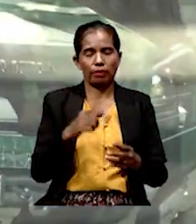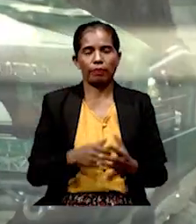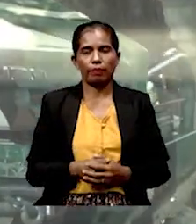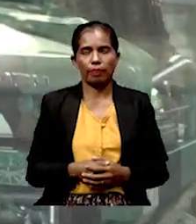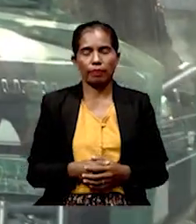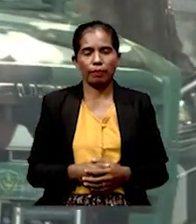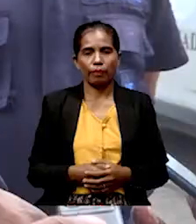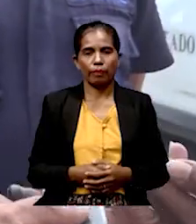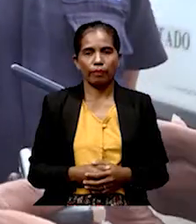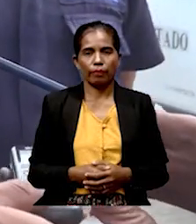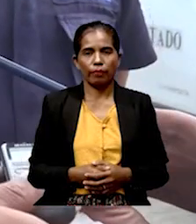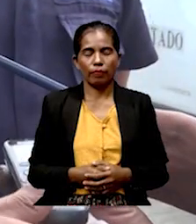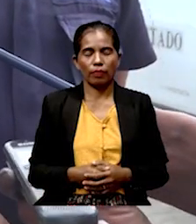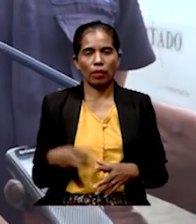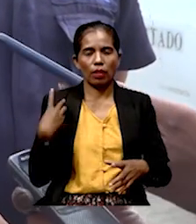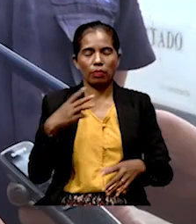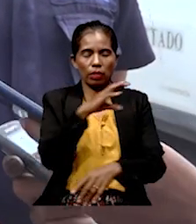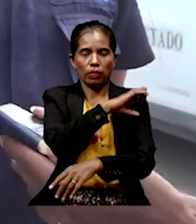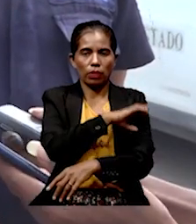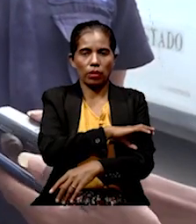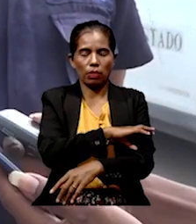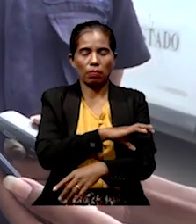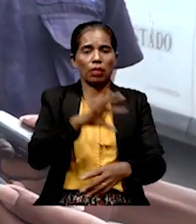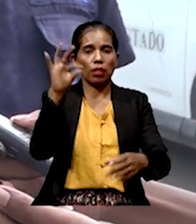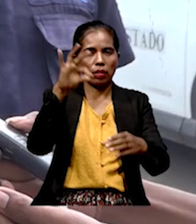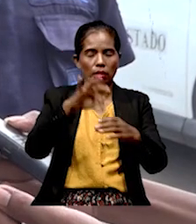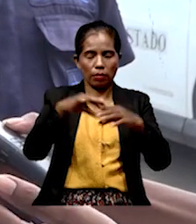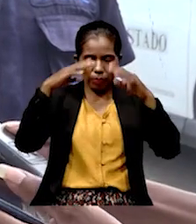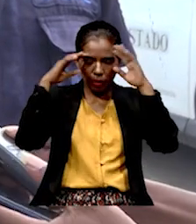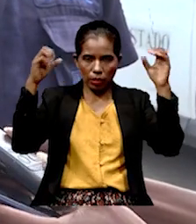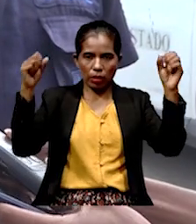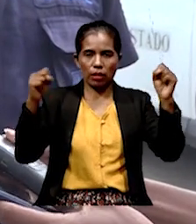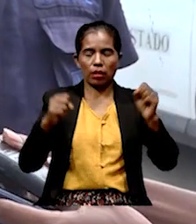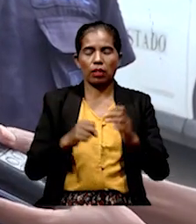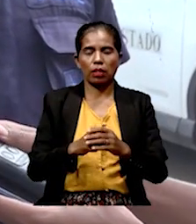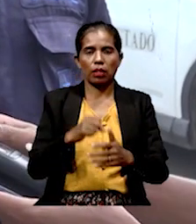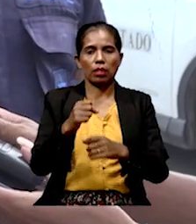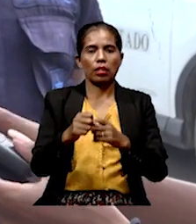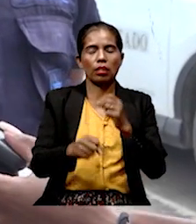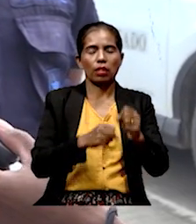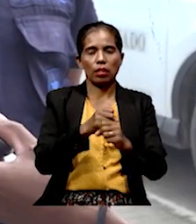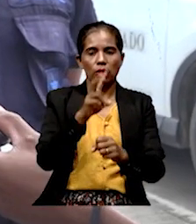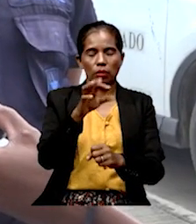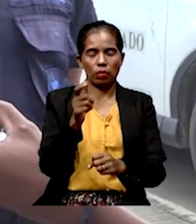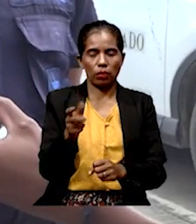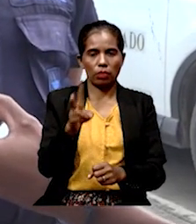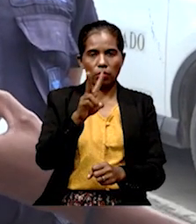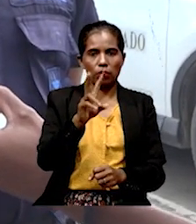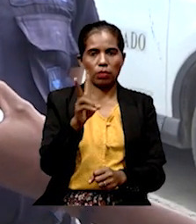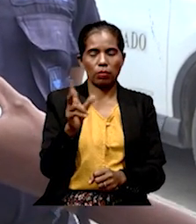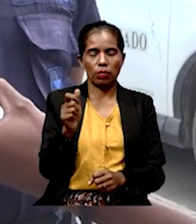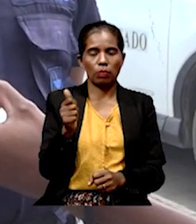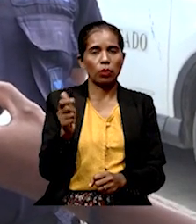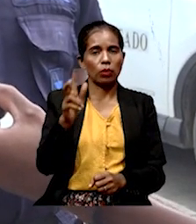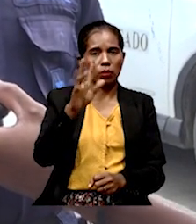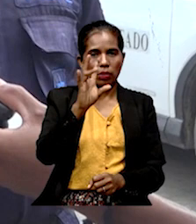ba eleição presidente da República, né? E a período de 2022 até 2027.